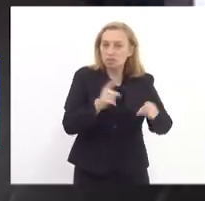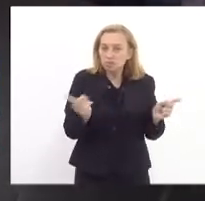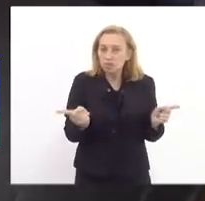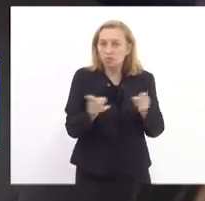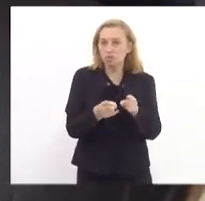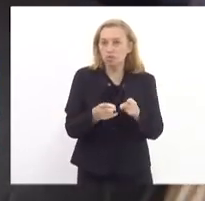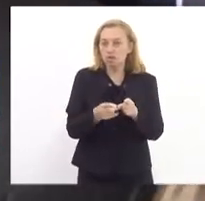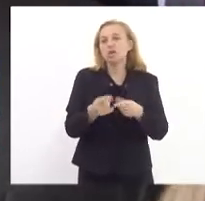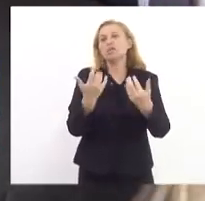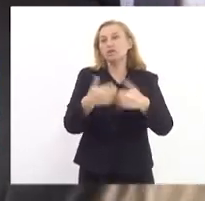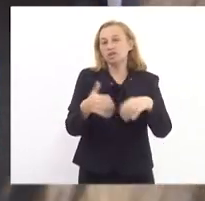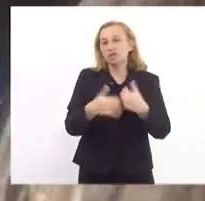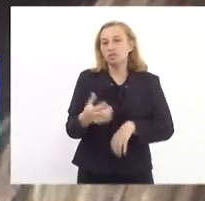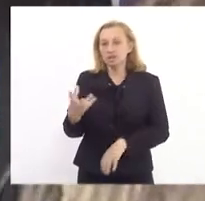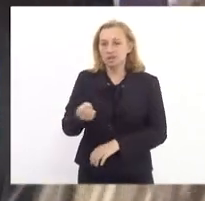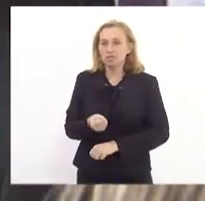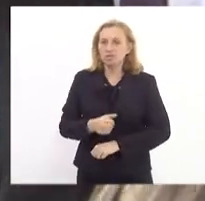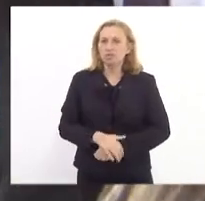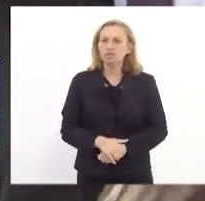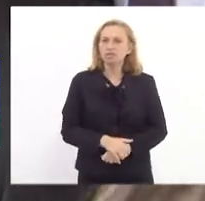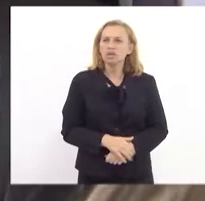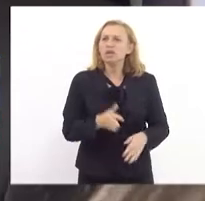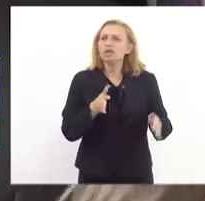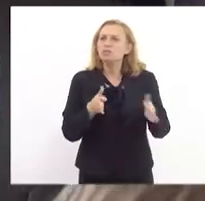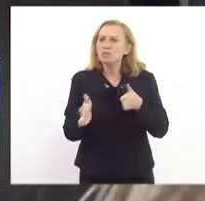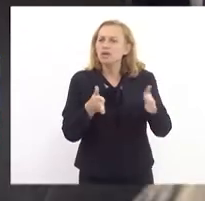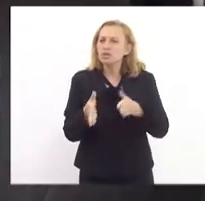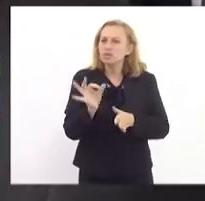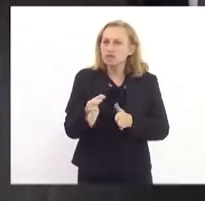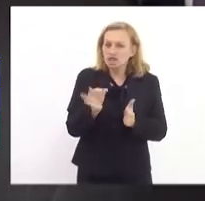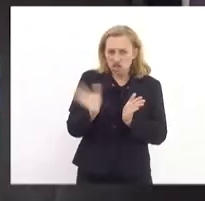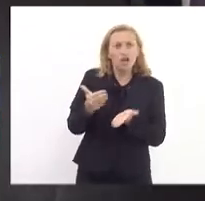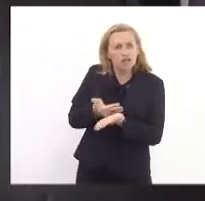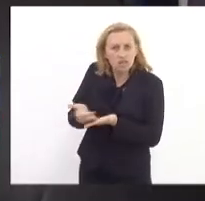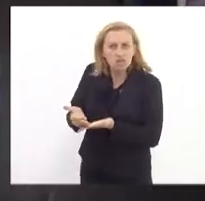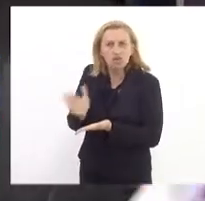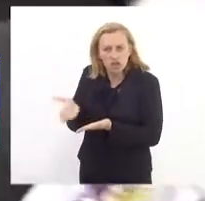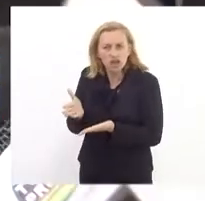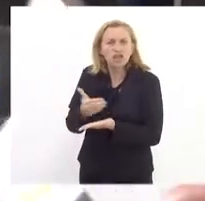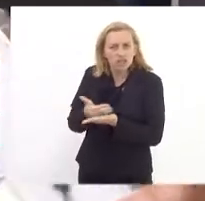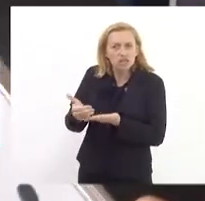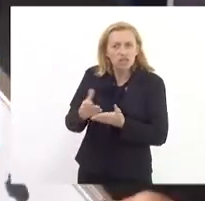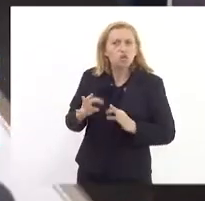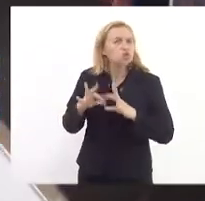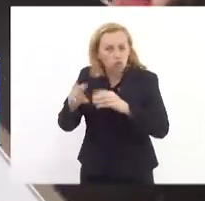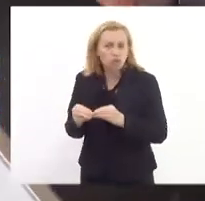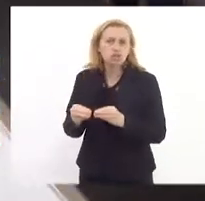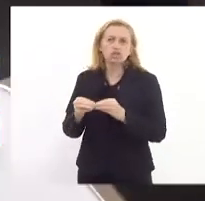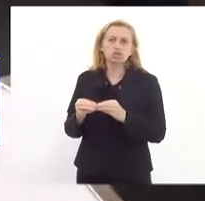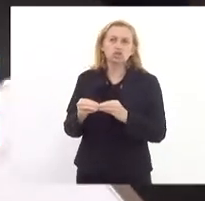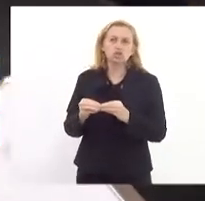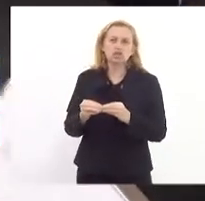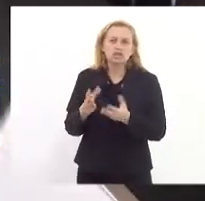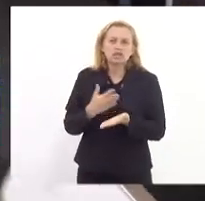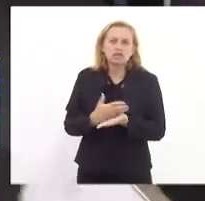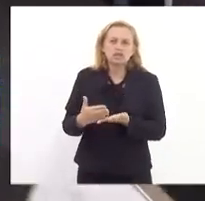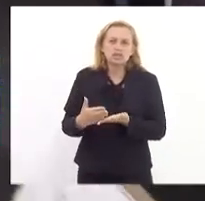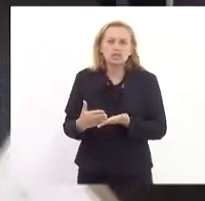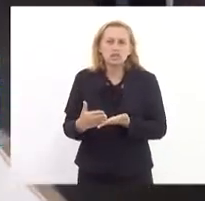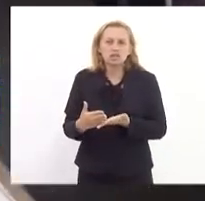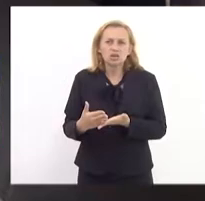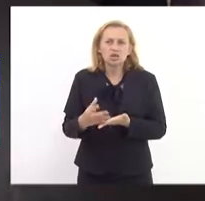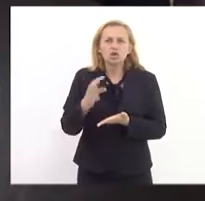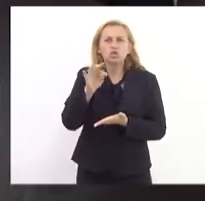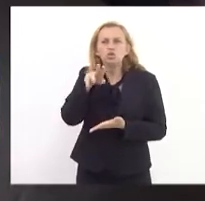quanto Petrópolis tem recebido. Tem previsão para o início dessas obras? Já começaram todas. Todas, do Todas já começaram, do túnel, se não começou,